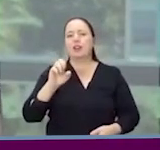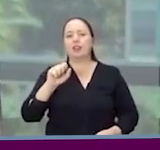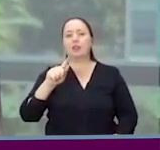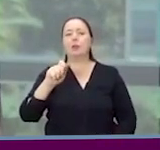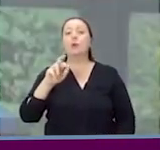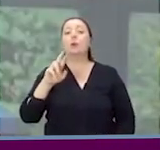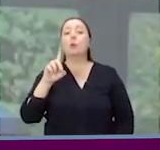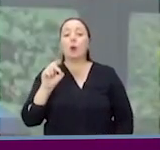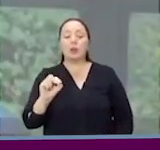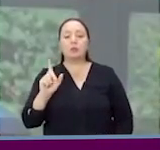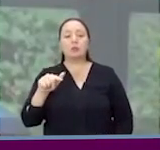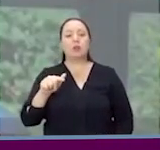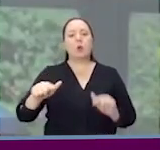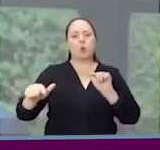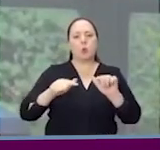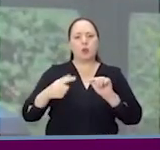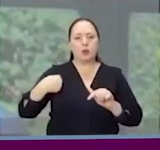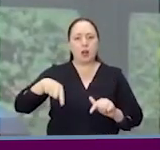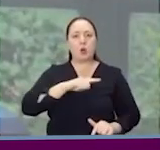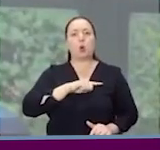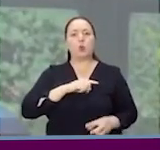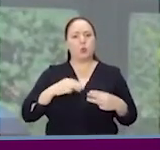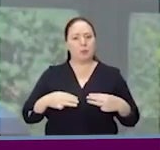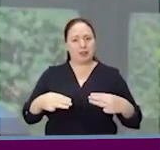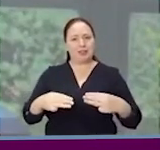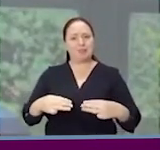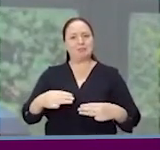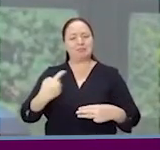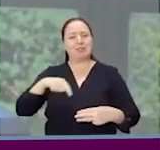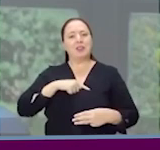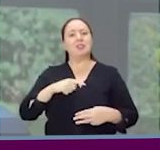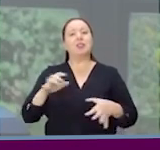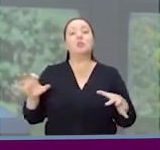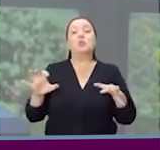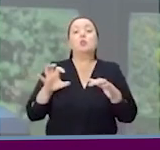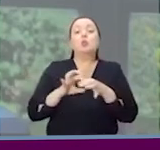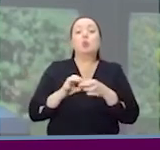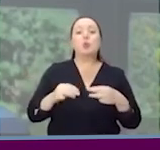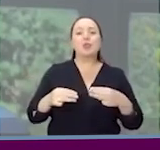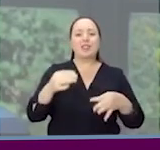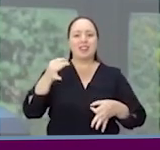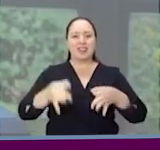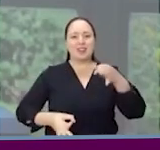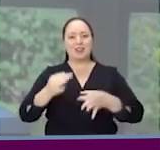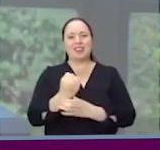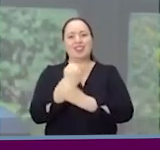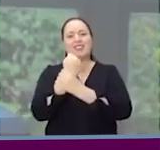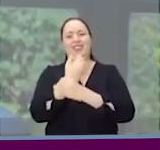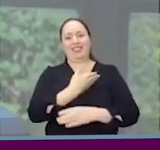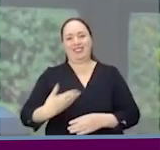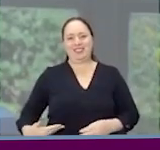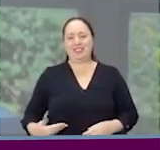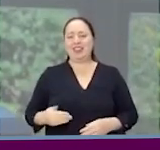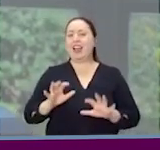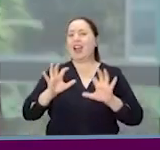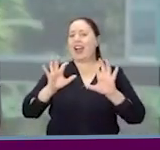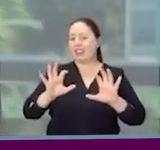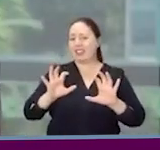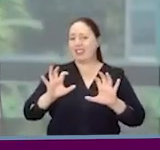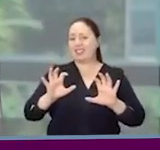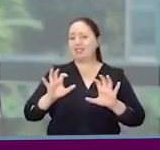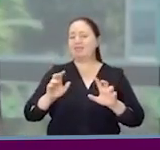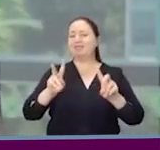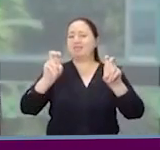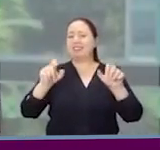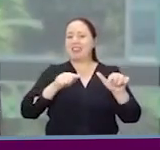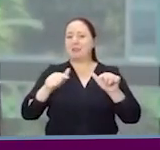Operação Resguardo. Essa operação foi uma iniciativa do nosso ministério com o Ministério da Justiça e Segurança Pública. É